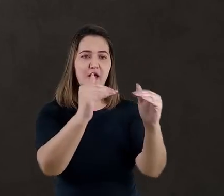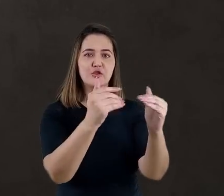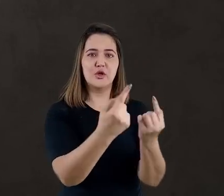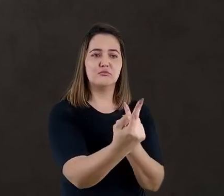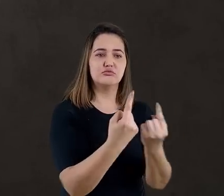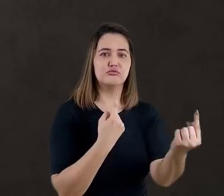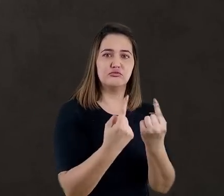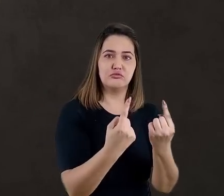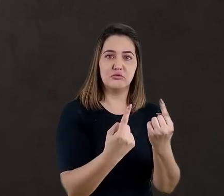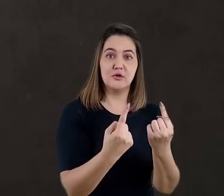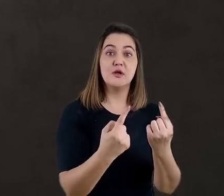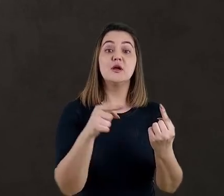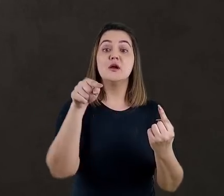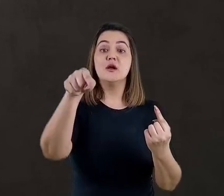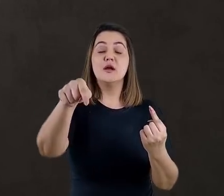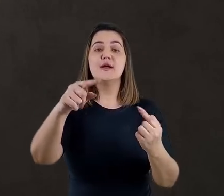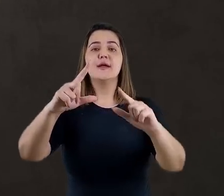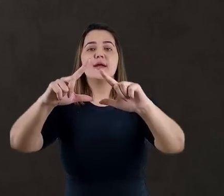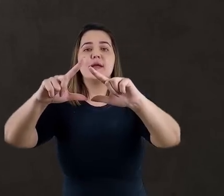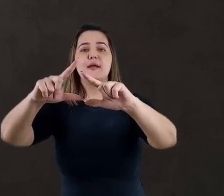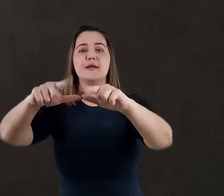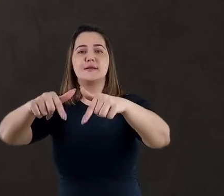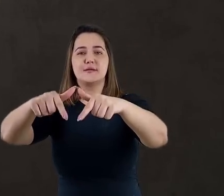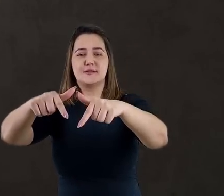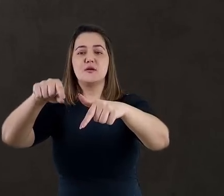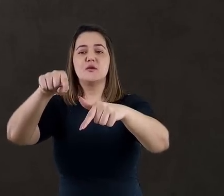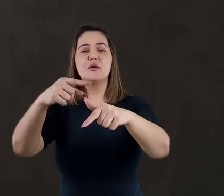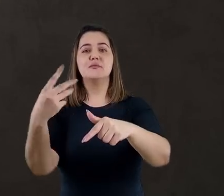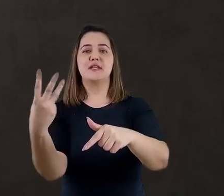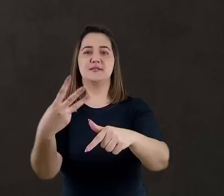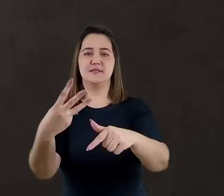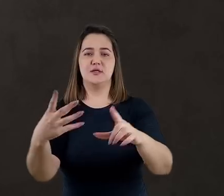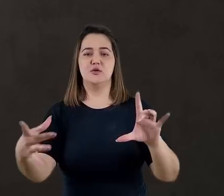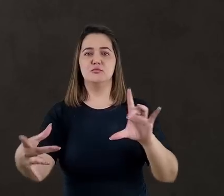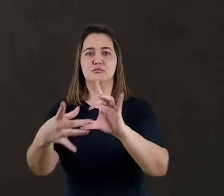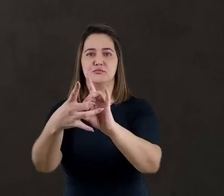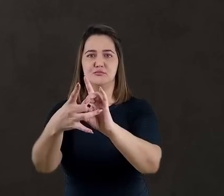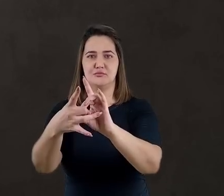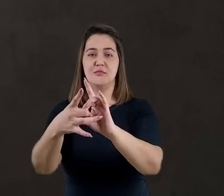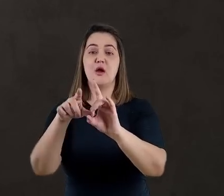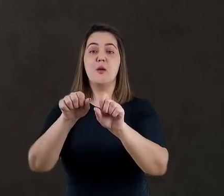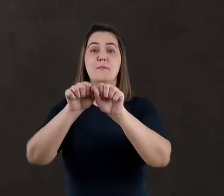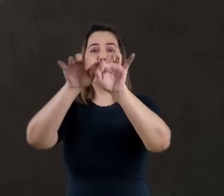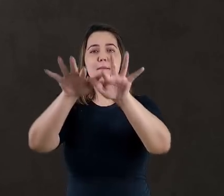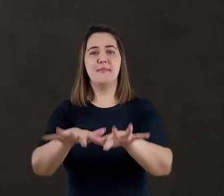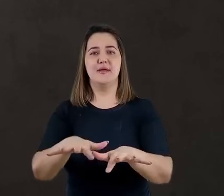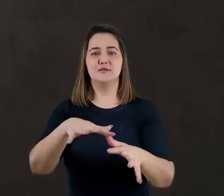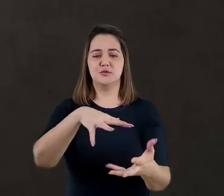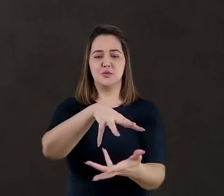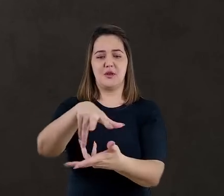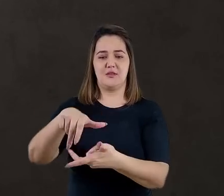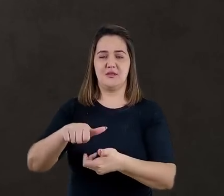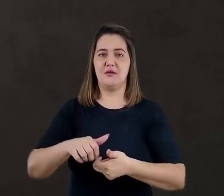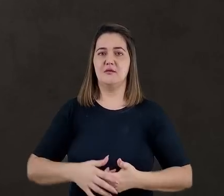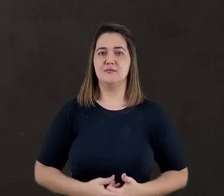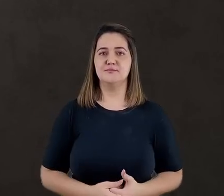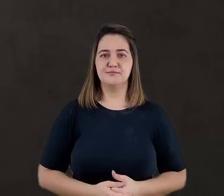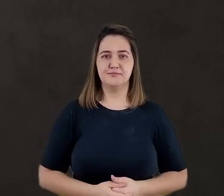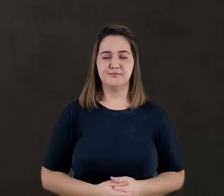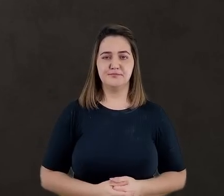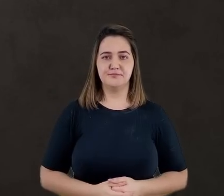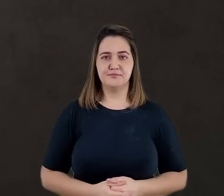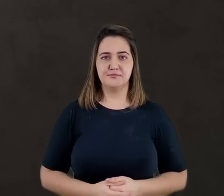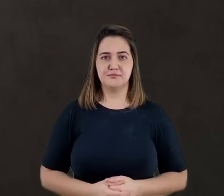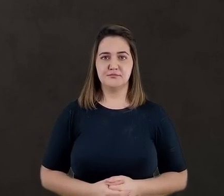assírios. Naquele dia, Israel será o terceiro com os egípcios e os assírios. Uma bênção no meio da terra.